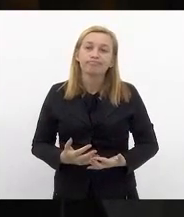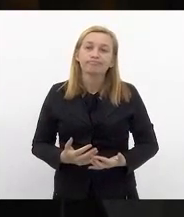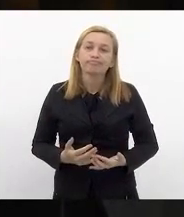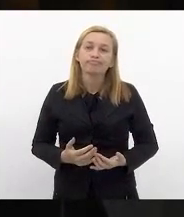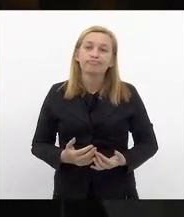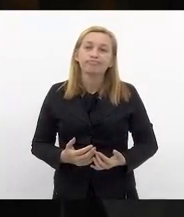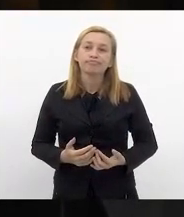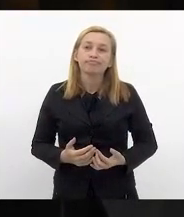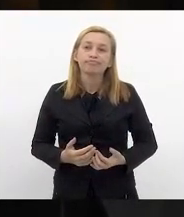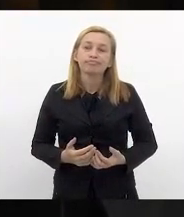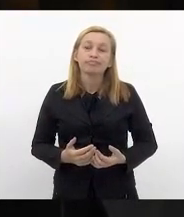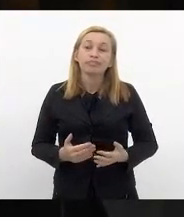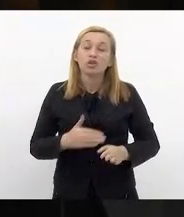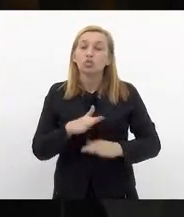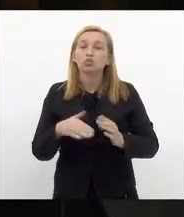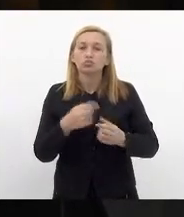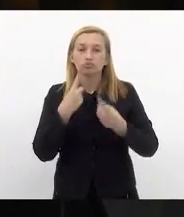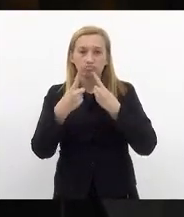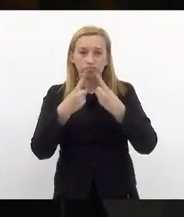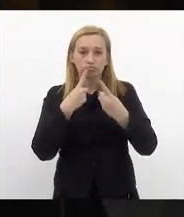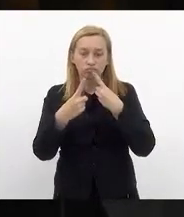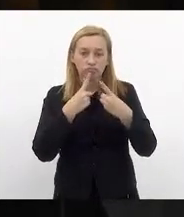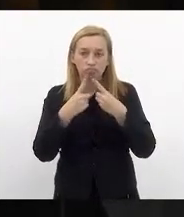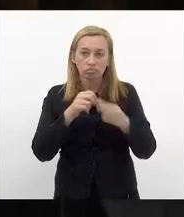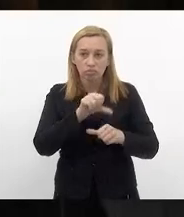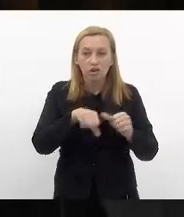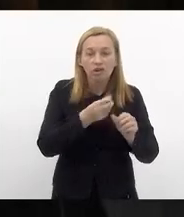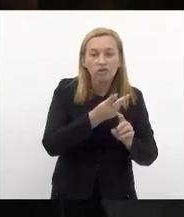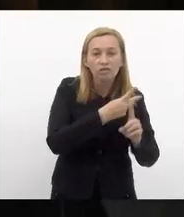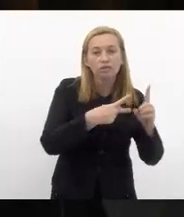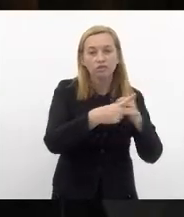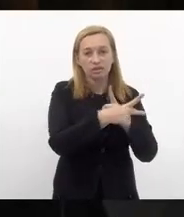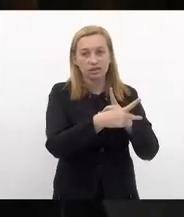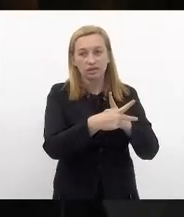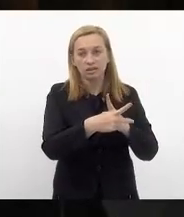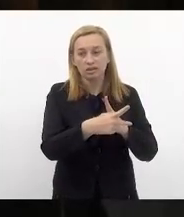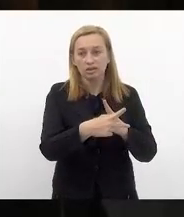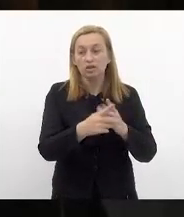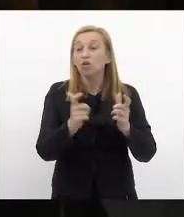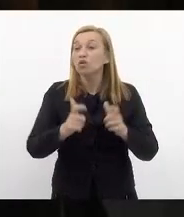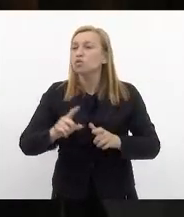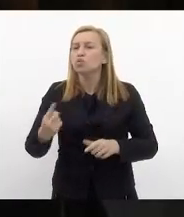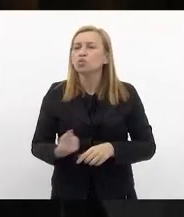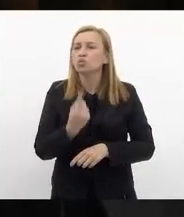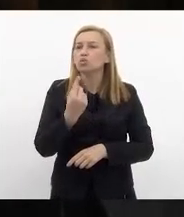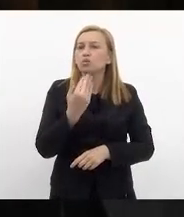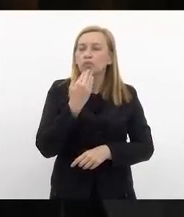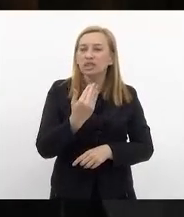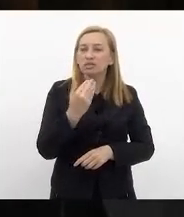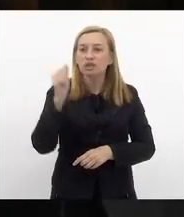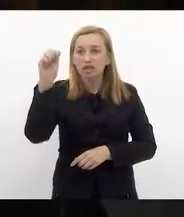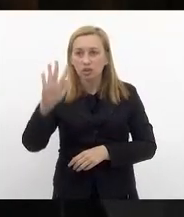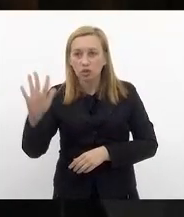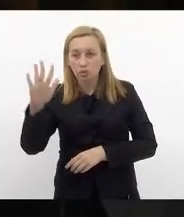Isso se dá em todos os debates. Na reforma da Previdência, onde a única exigência nacional é